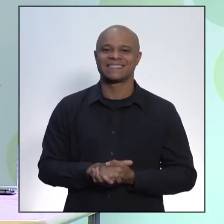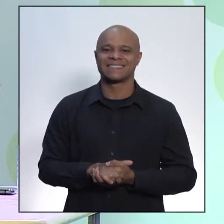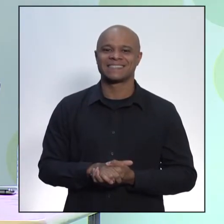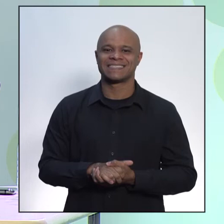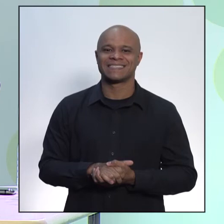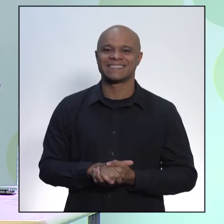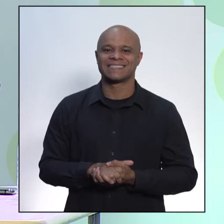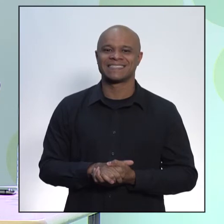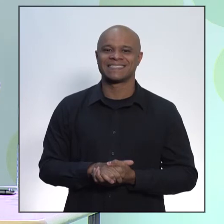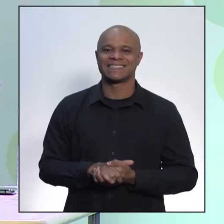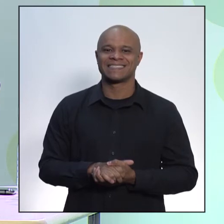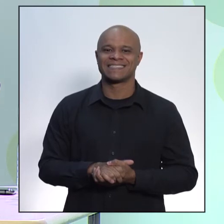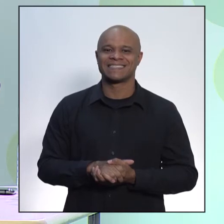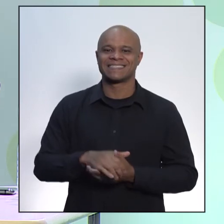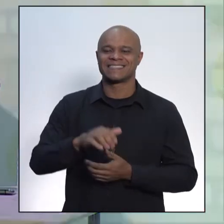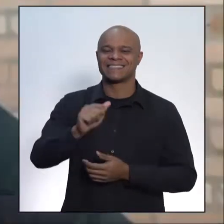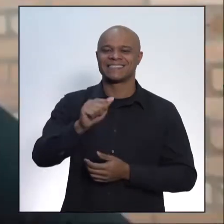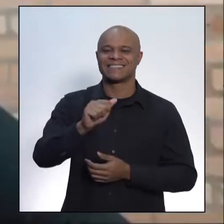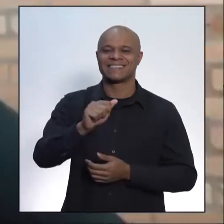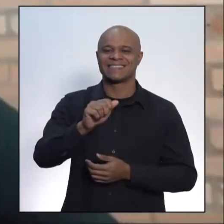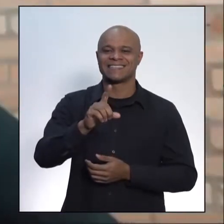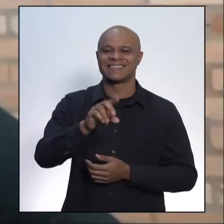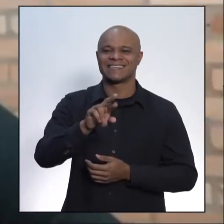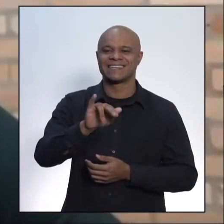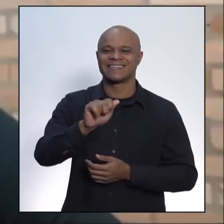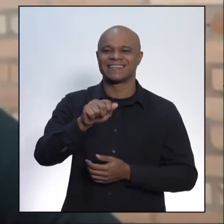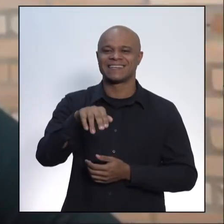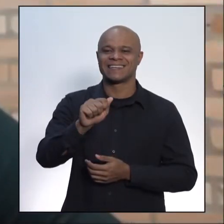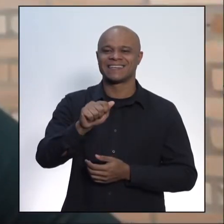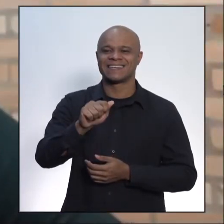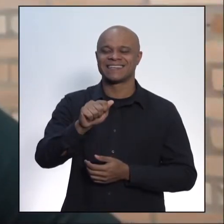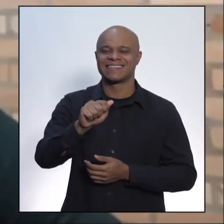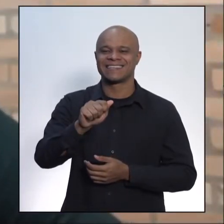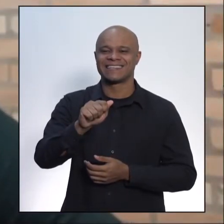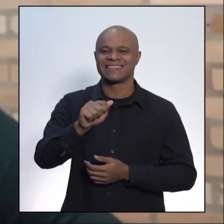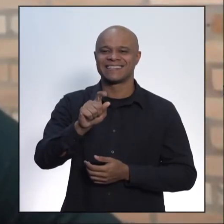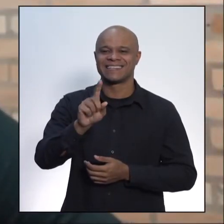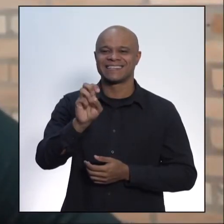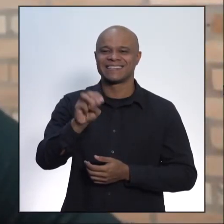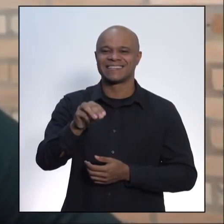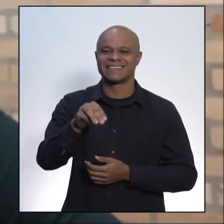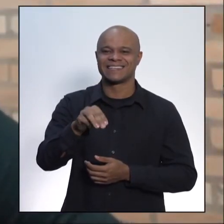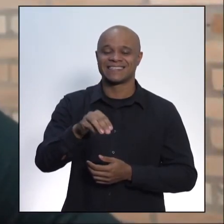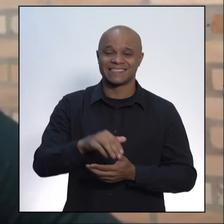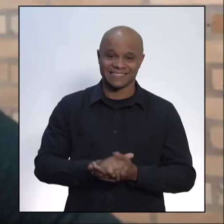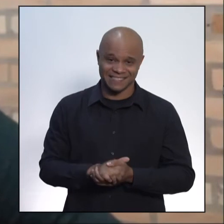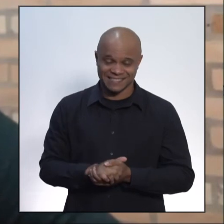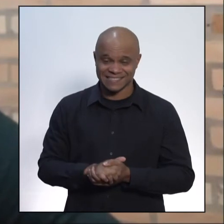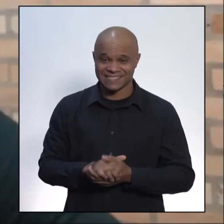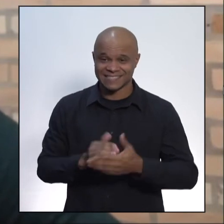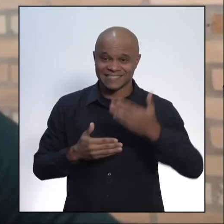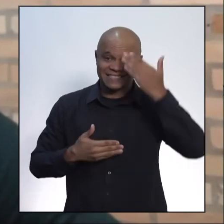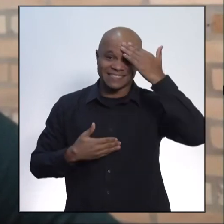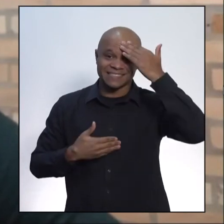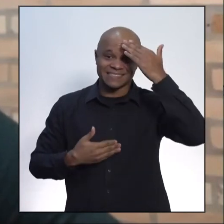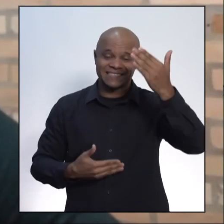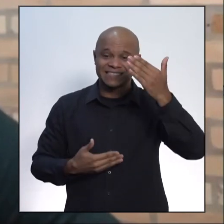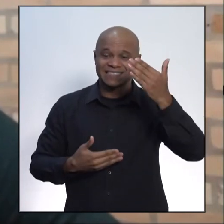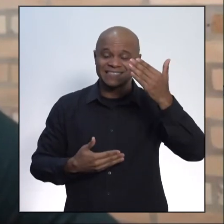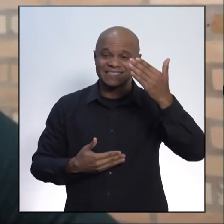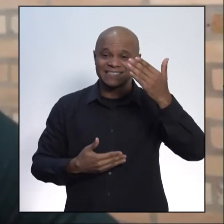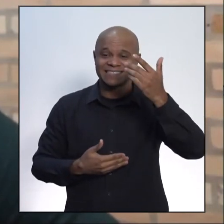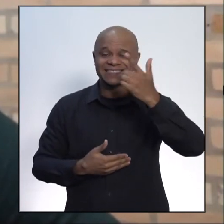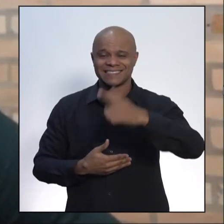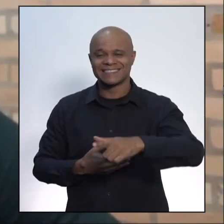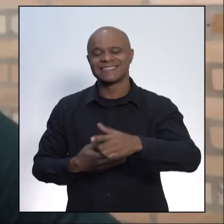minuto, Adriana, para você. Já me mandaram a placa. Agradeço, então, novamente o convite. Espero